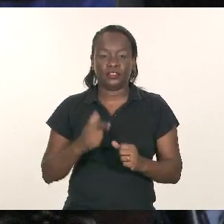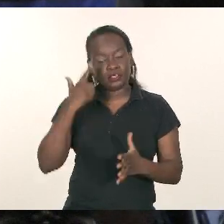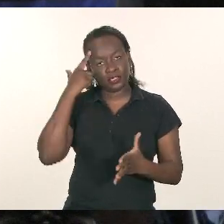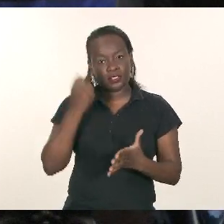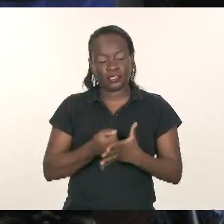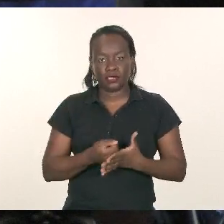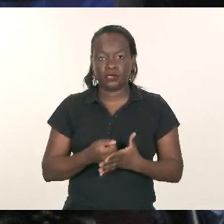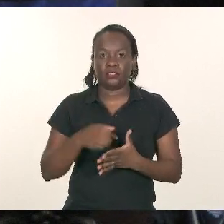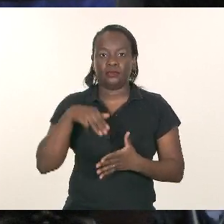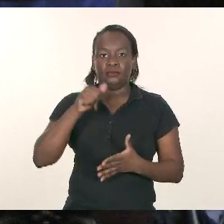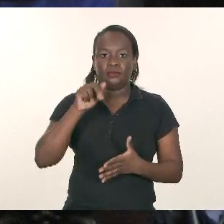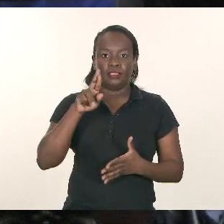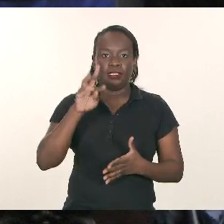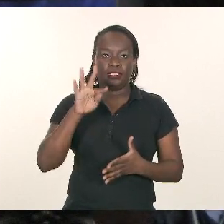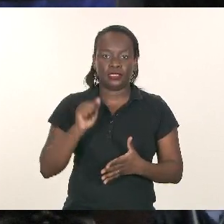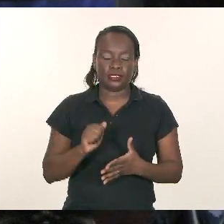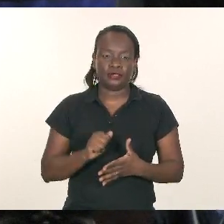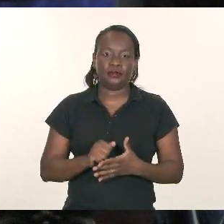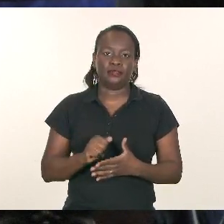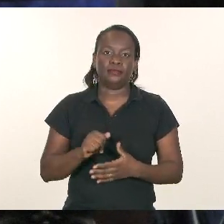parecer, deputada Marta Rocha.